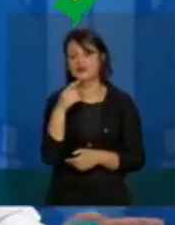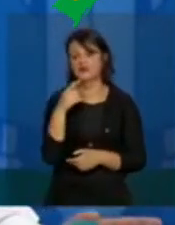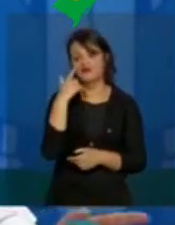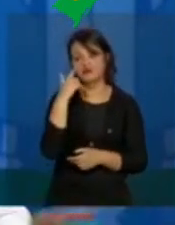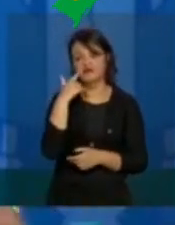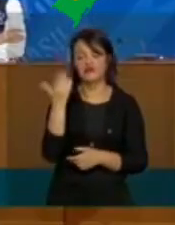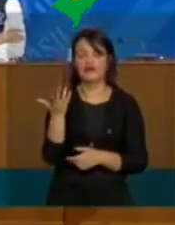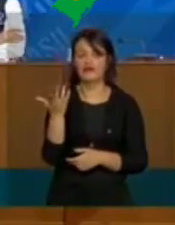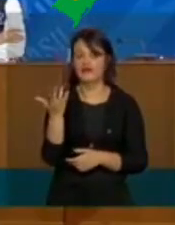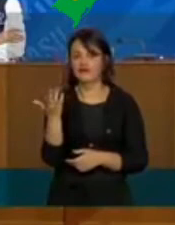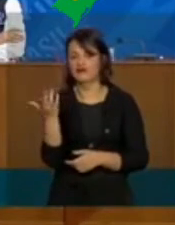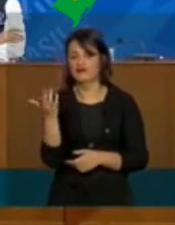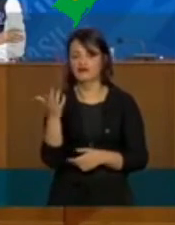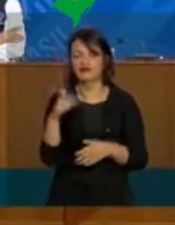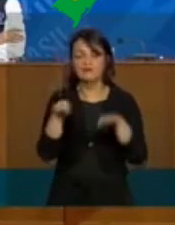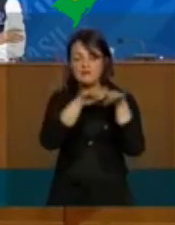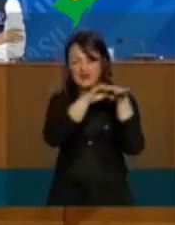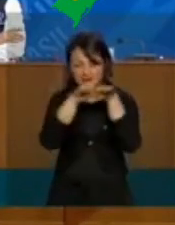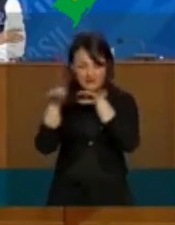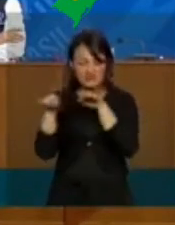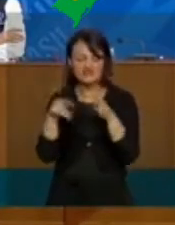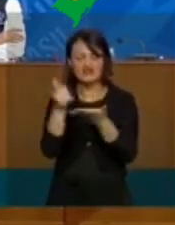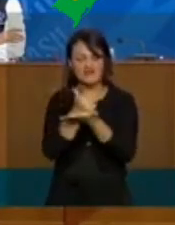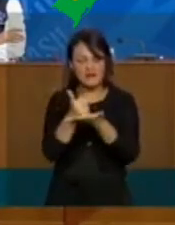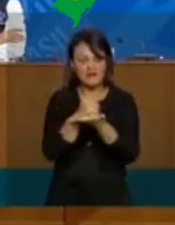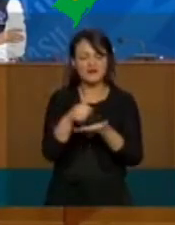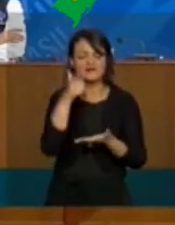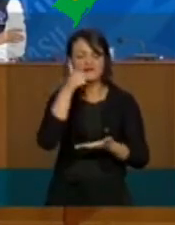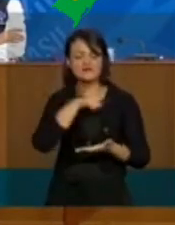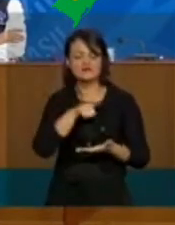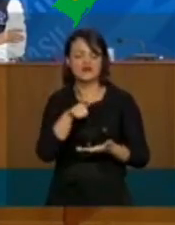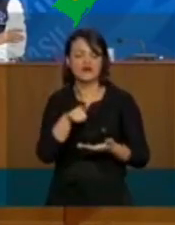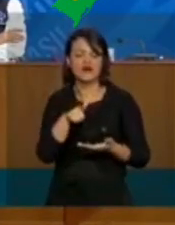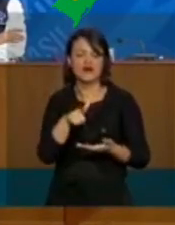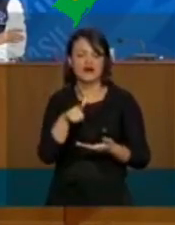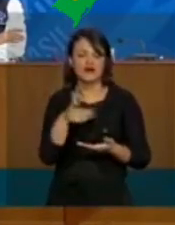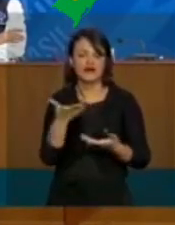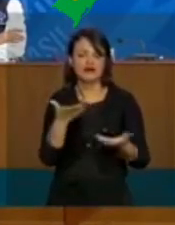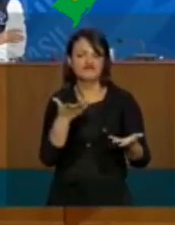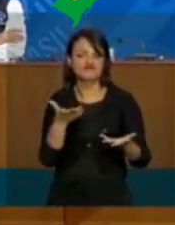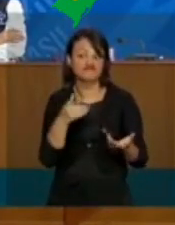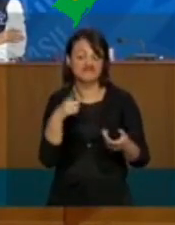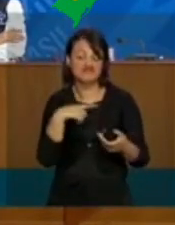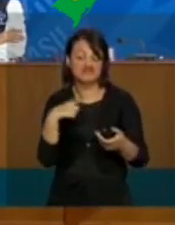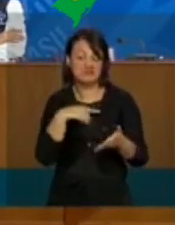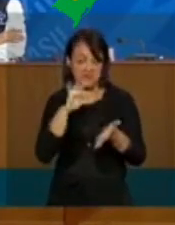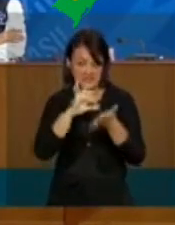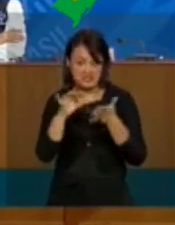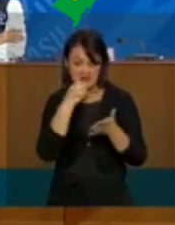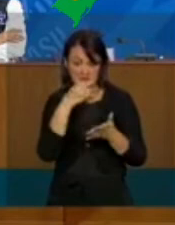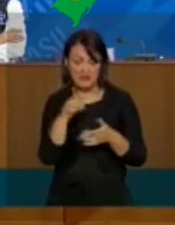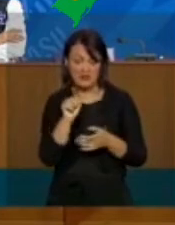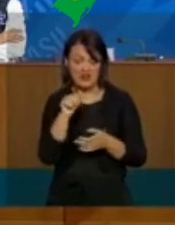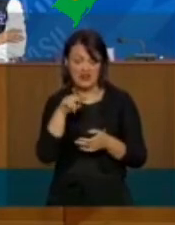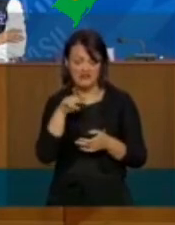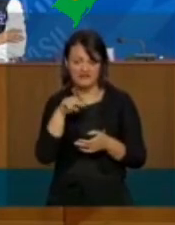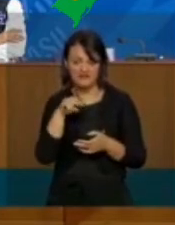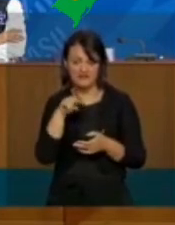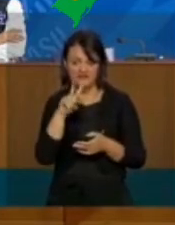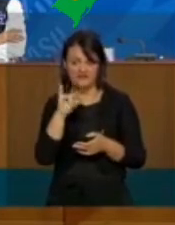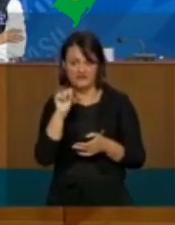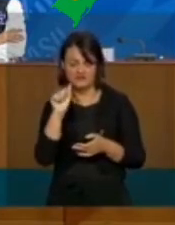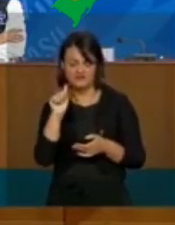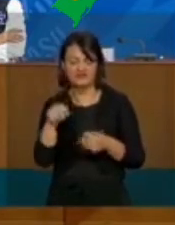questão de padronizar para que as farmácias possam, tendo um bom registro na Anvisa dos testes, para